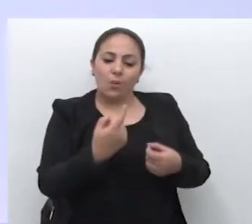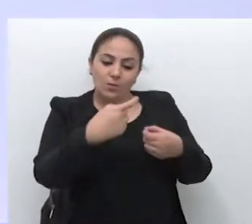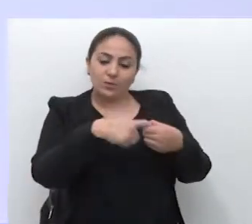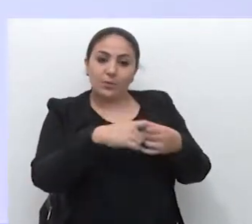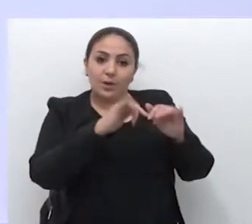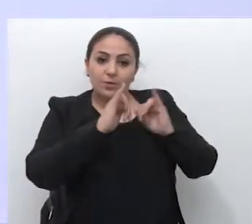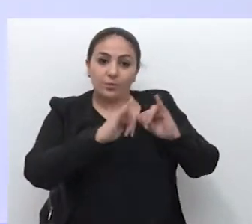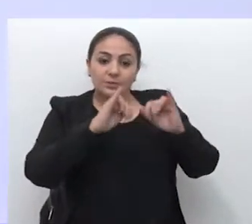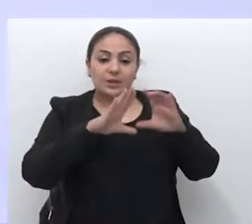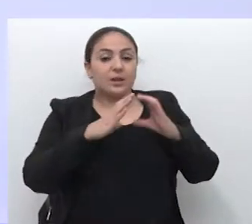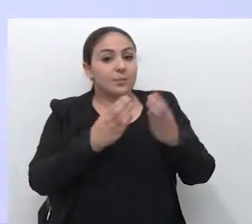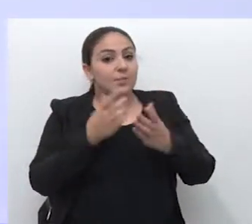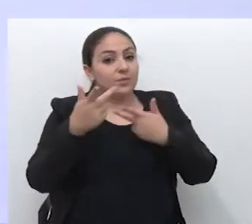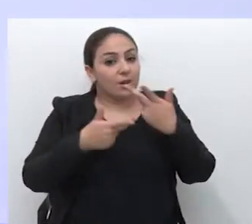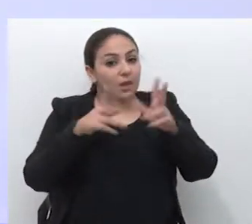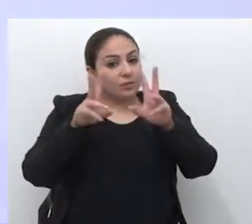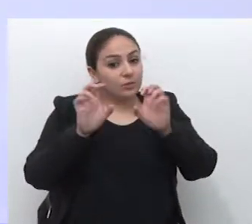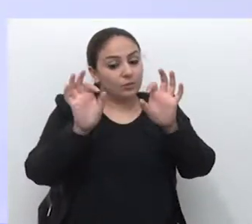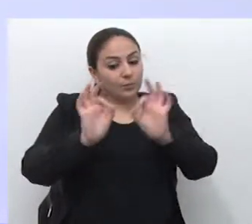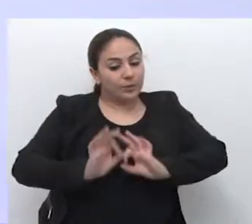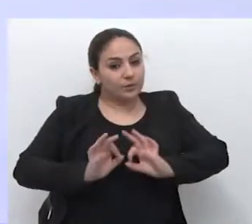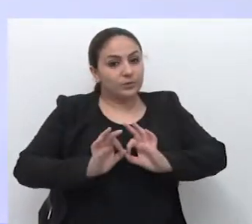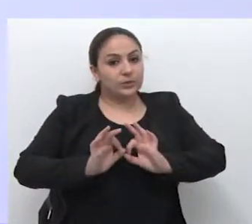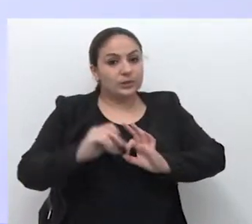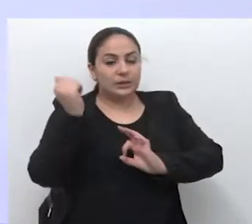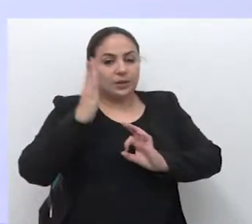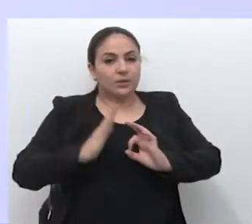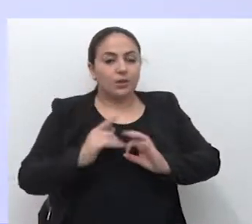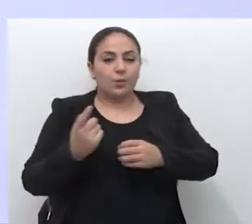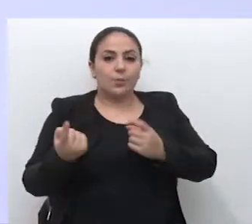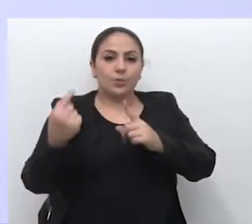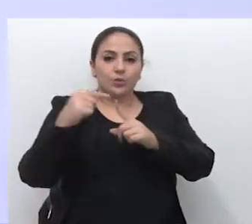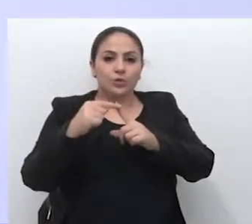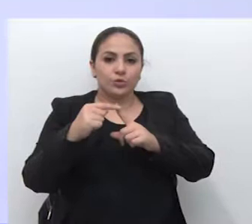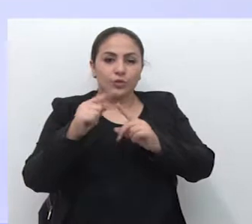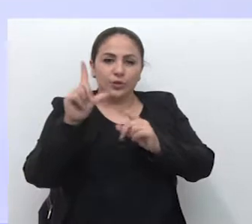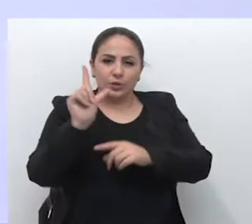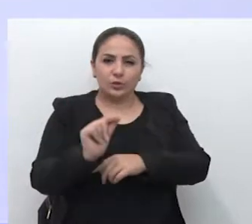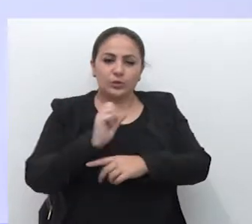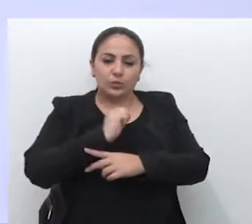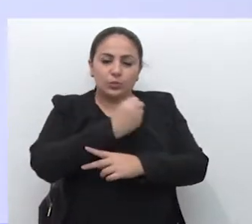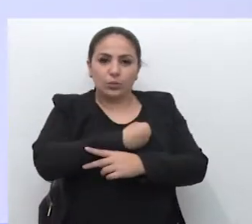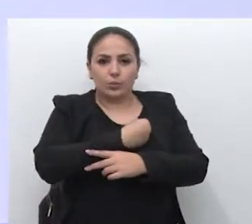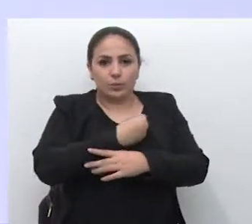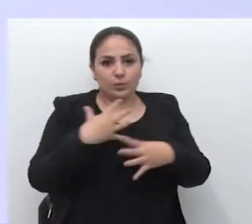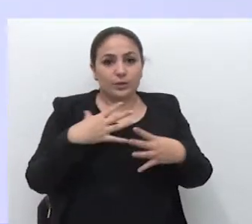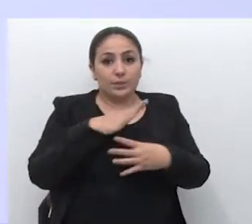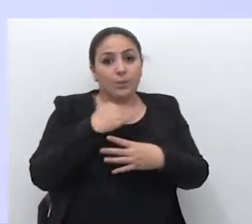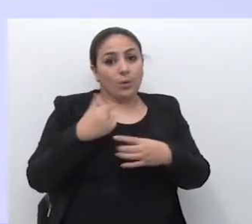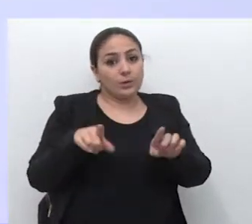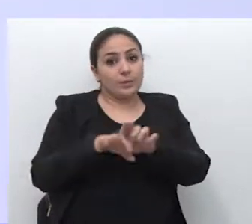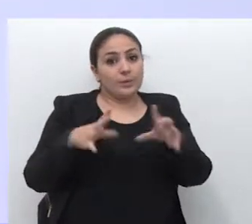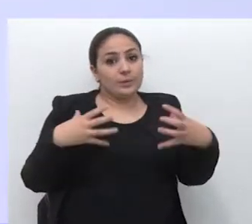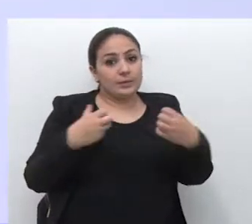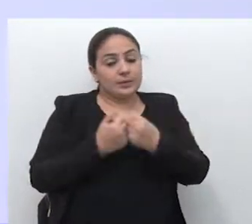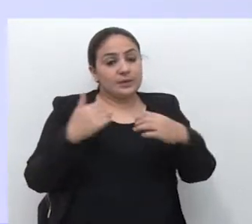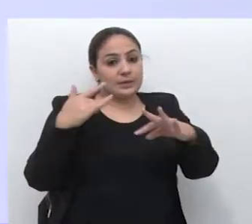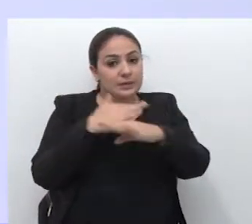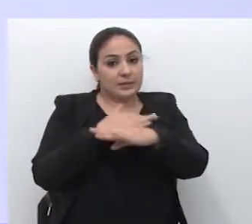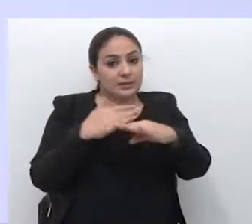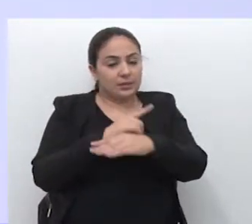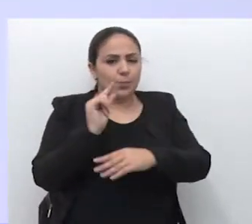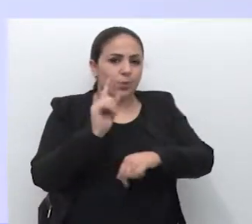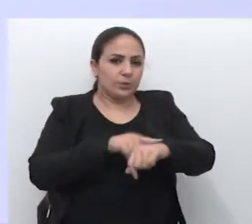Estamos de volta com o Jornal da Câmara para falar sobre o Plano Nacional que busca reduzir o índice de mortes e lesões no